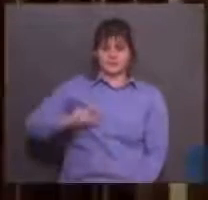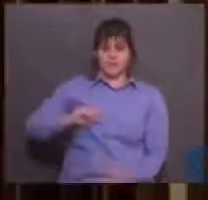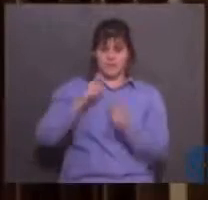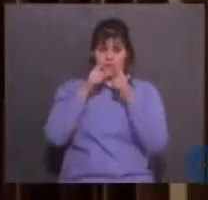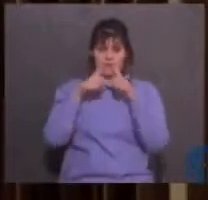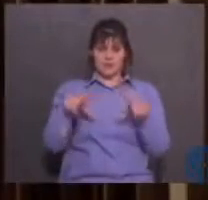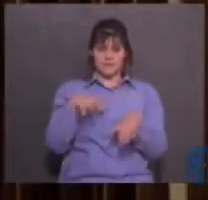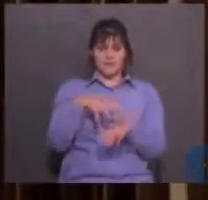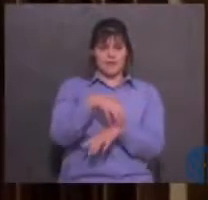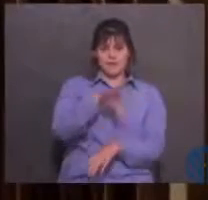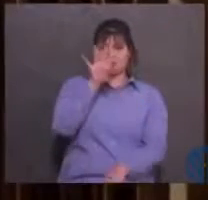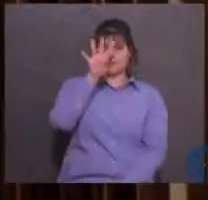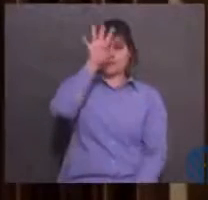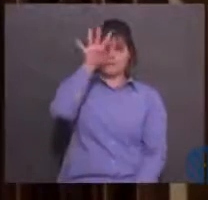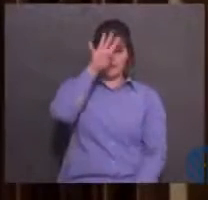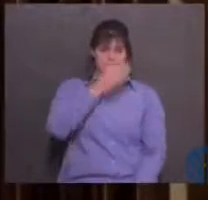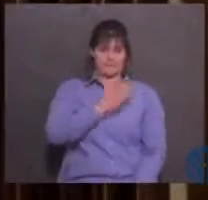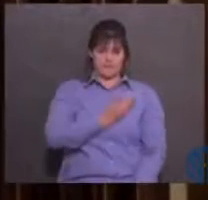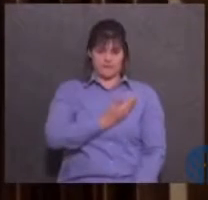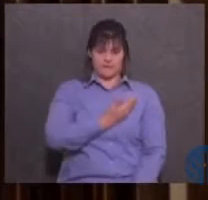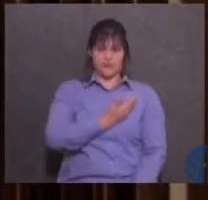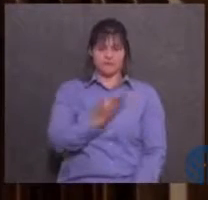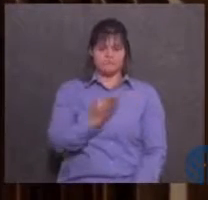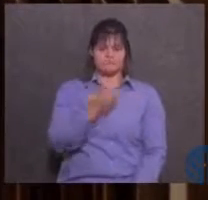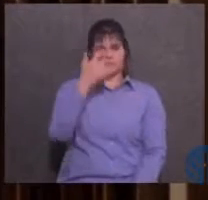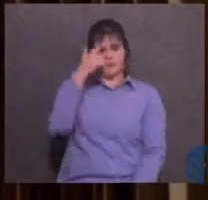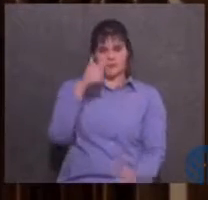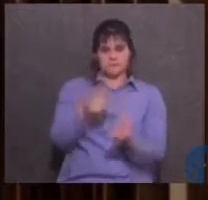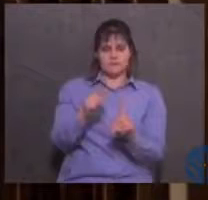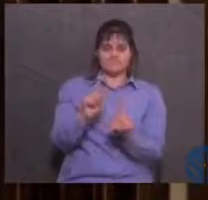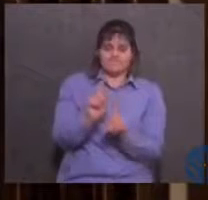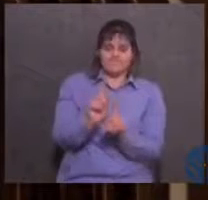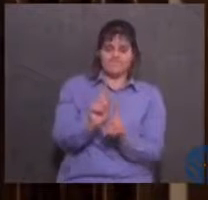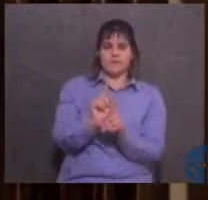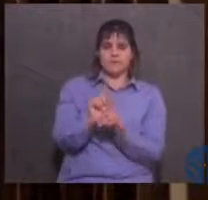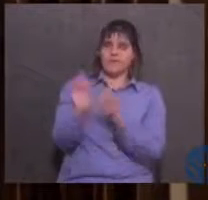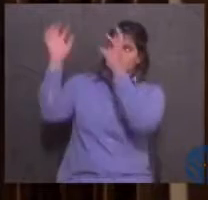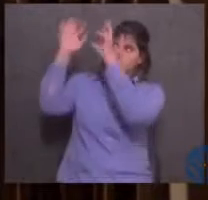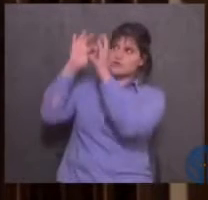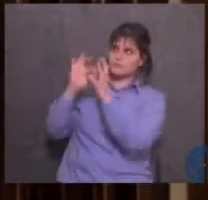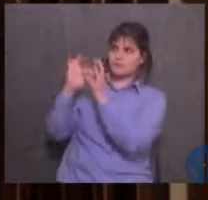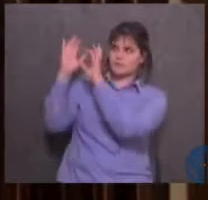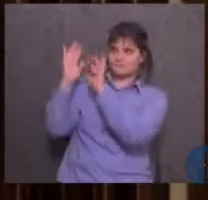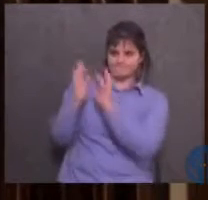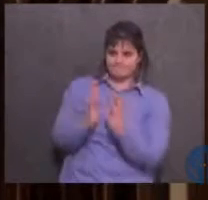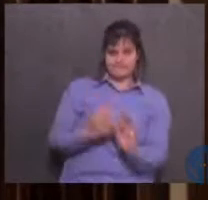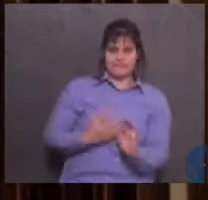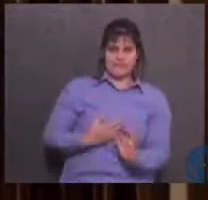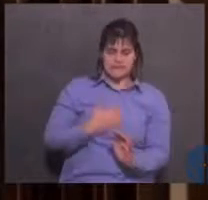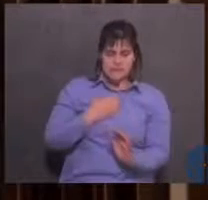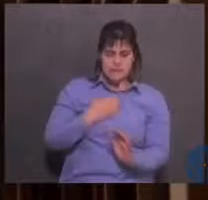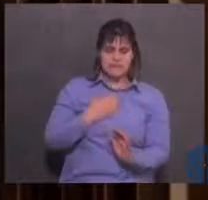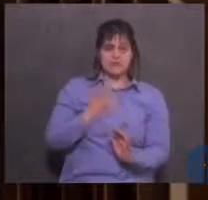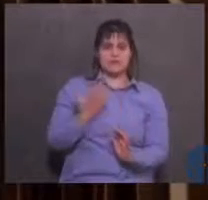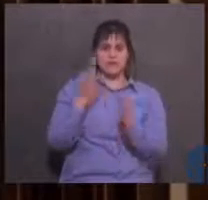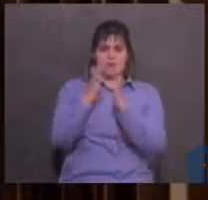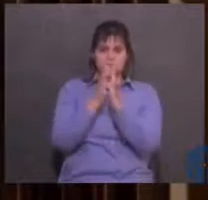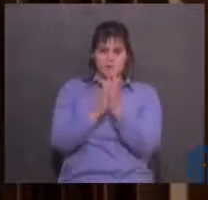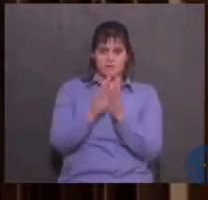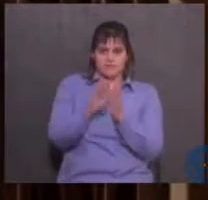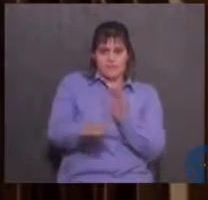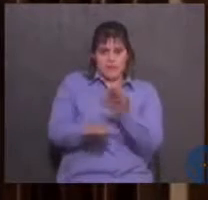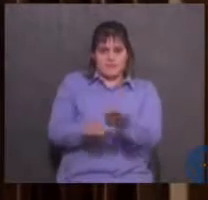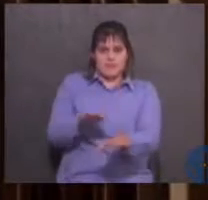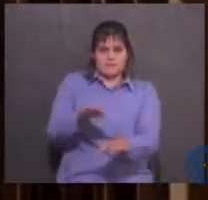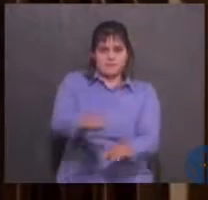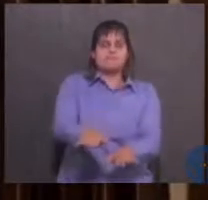Por el Papa Francisco, para que, sostenido por la fuerza del Espíritu, guíe los pasos de la Iglesia a la